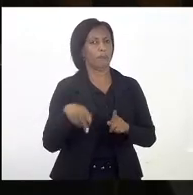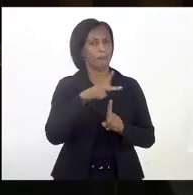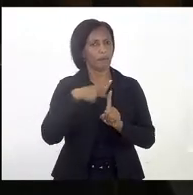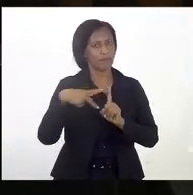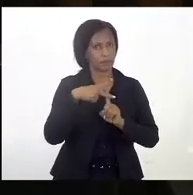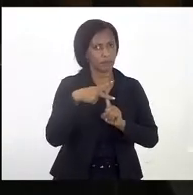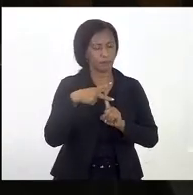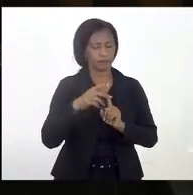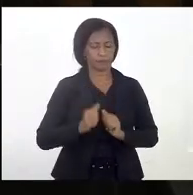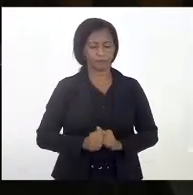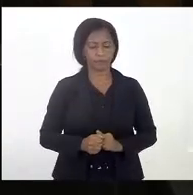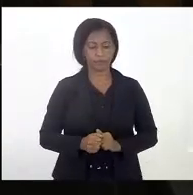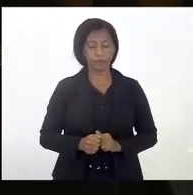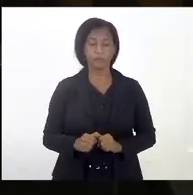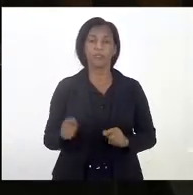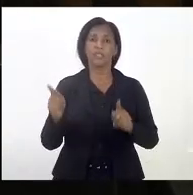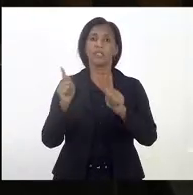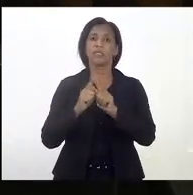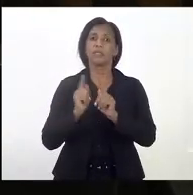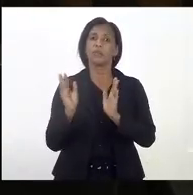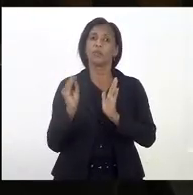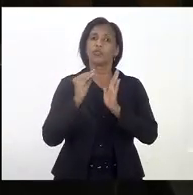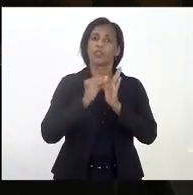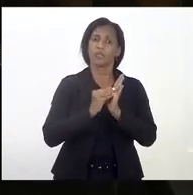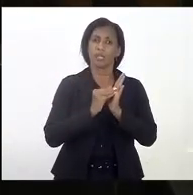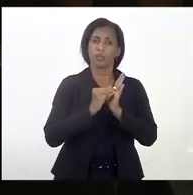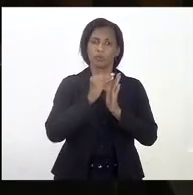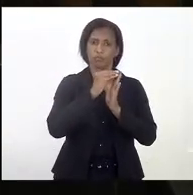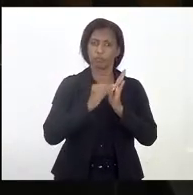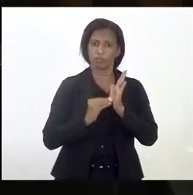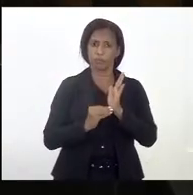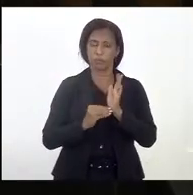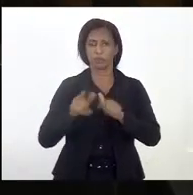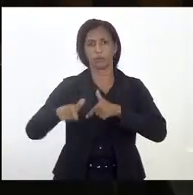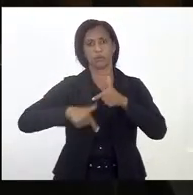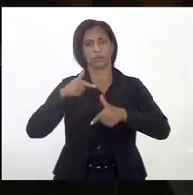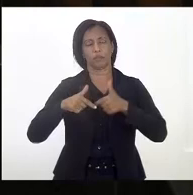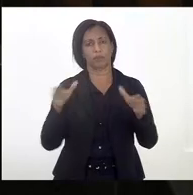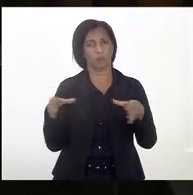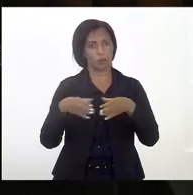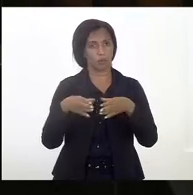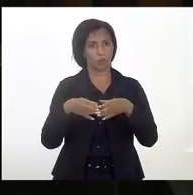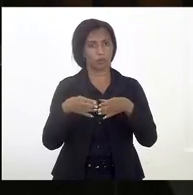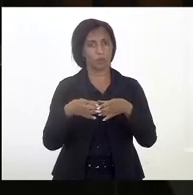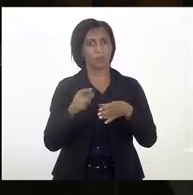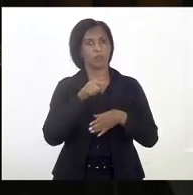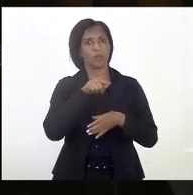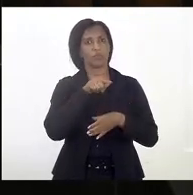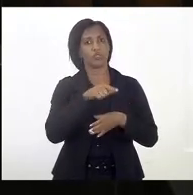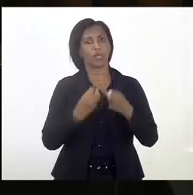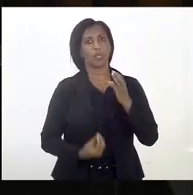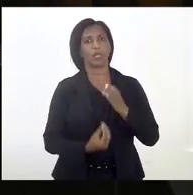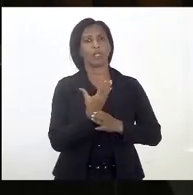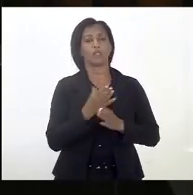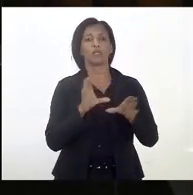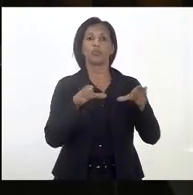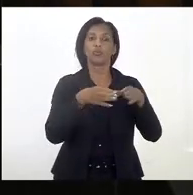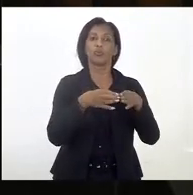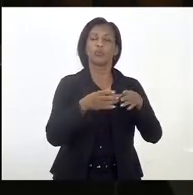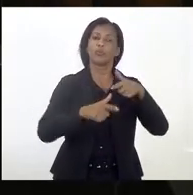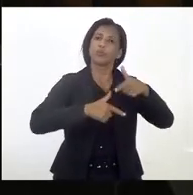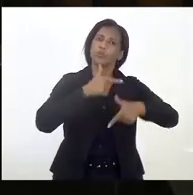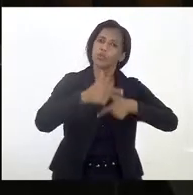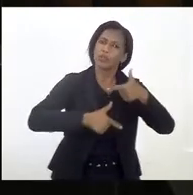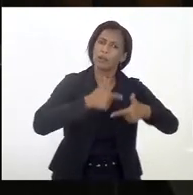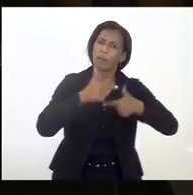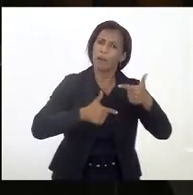e dentre o que constava nesse plano de trabalho aprovado na comissão havia lhe a criação de um grupo um grupo de